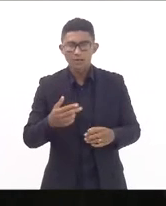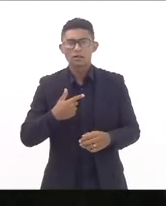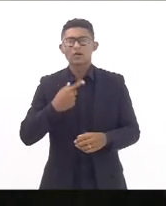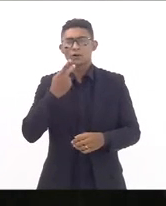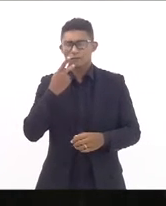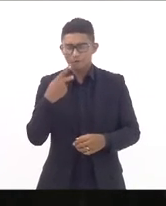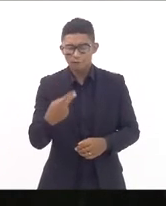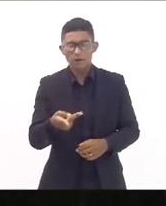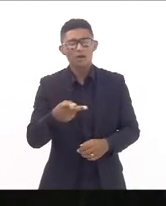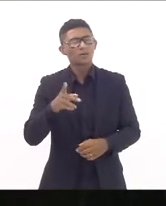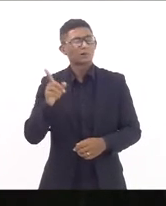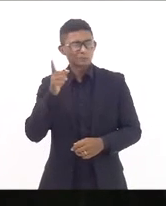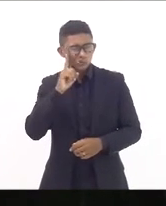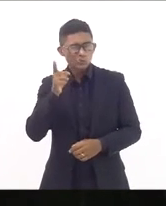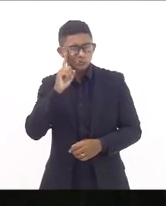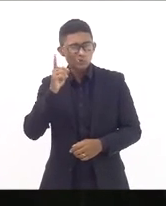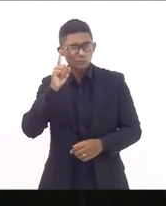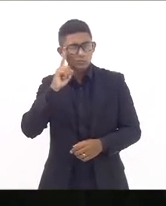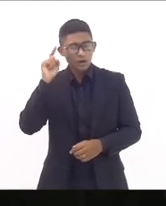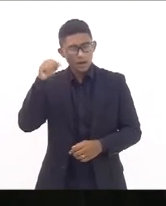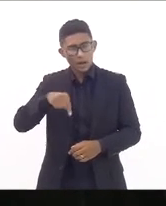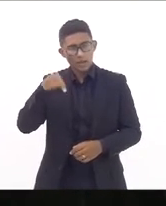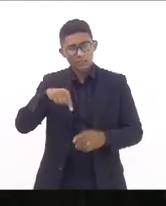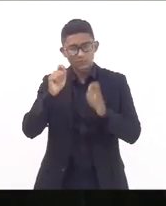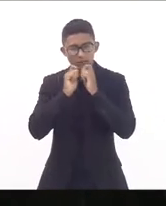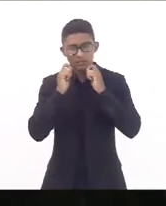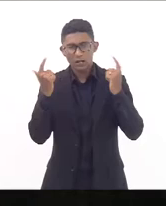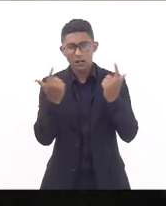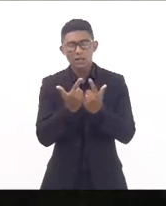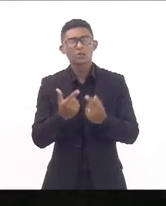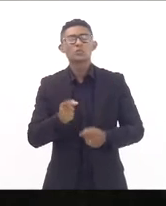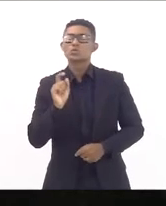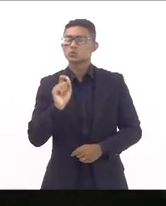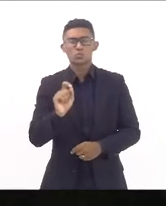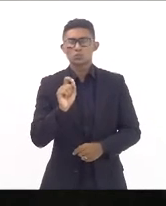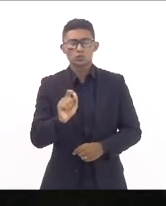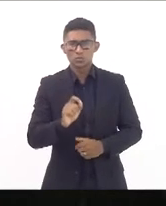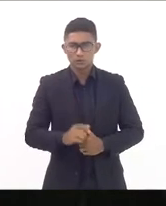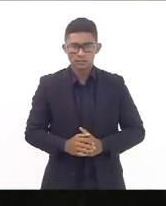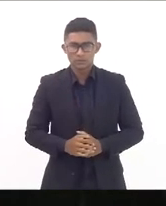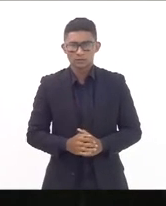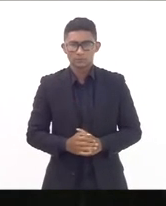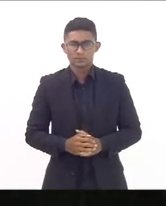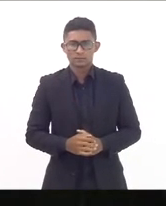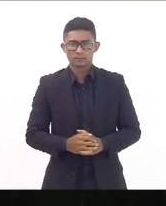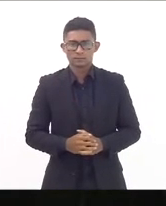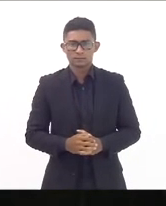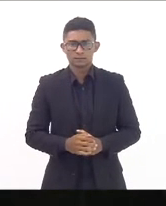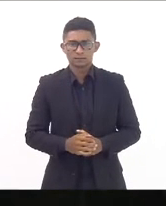quase diariamente aqui na Assembleia, que não é possível